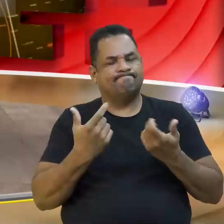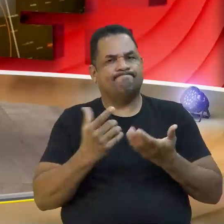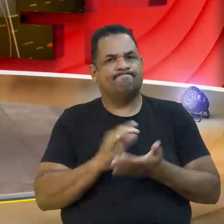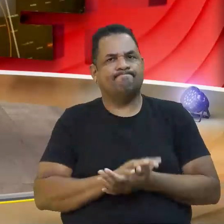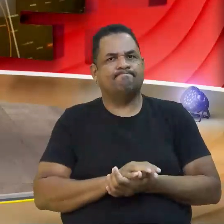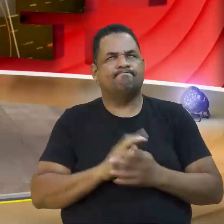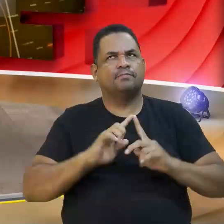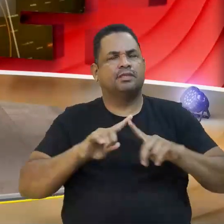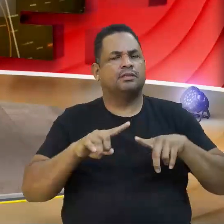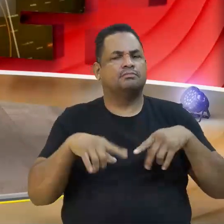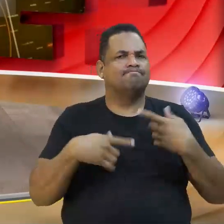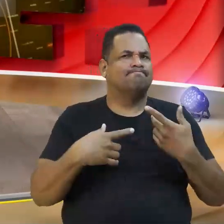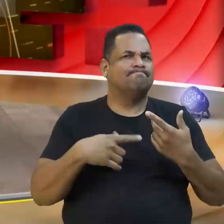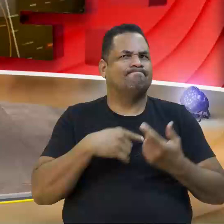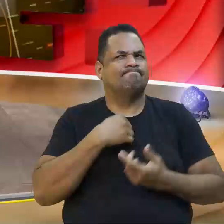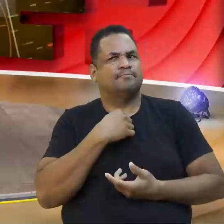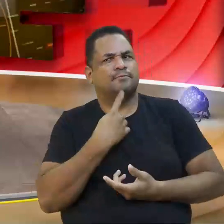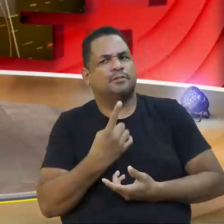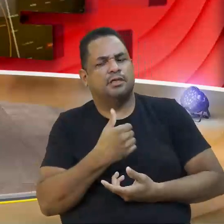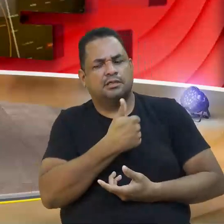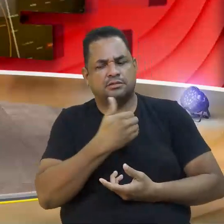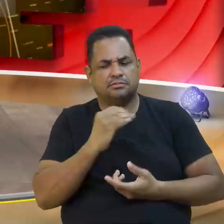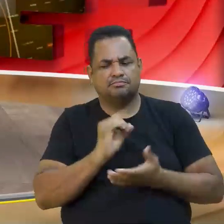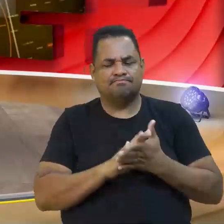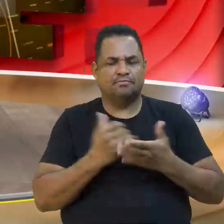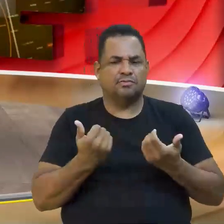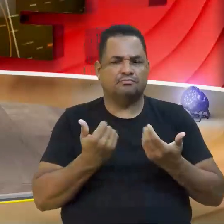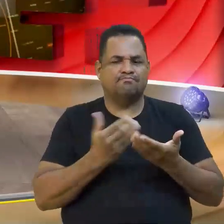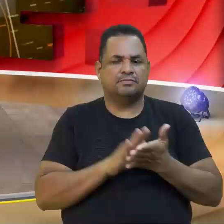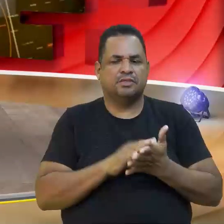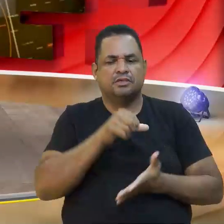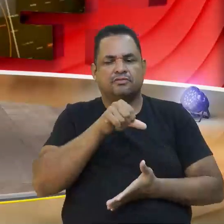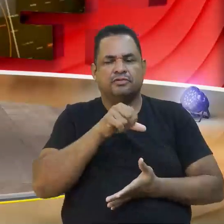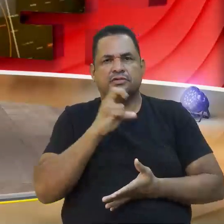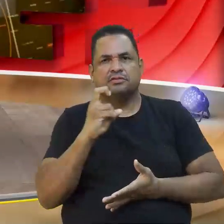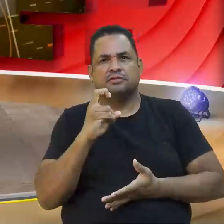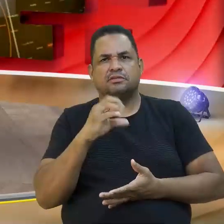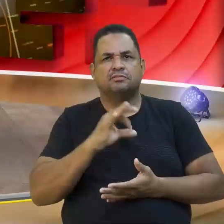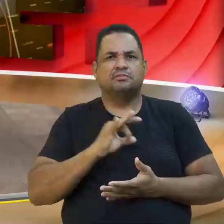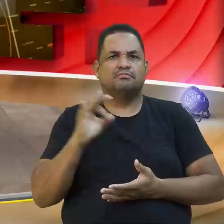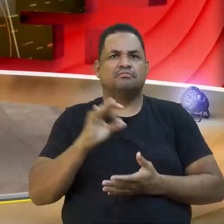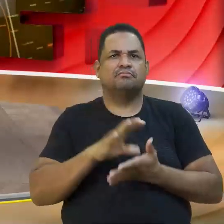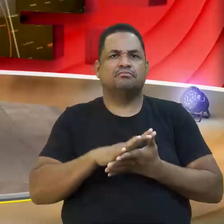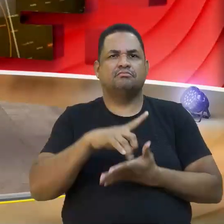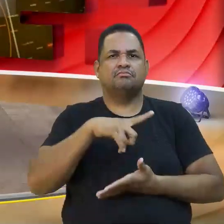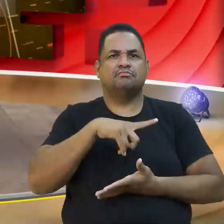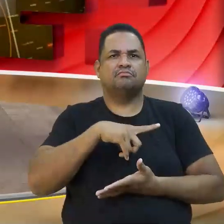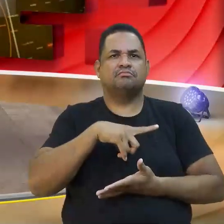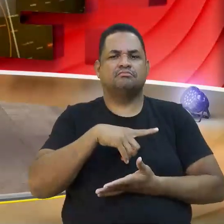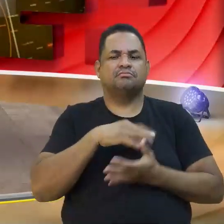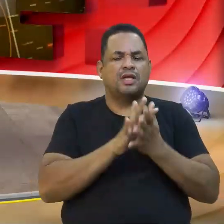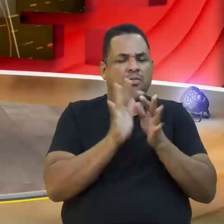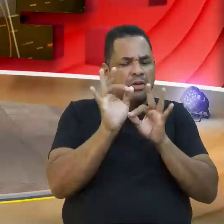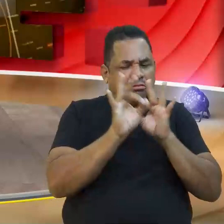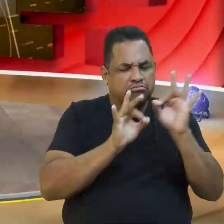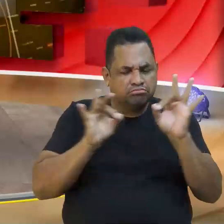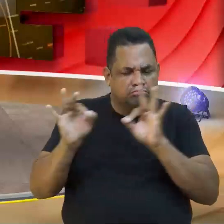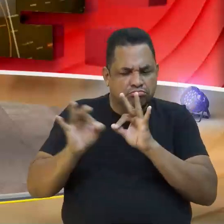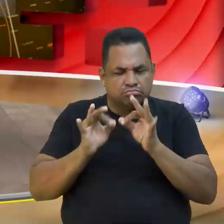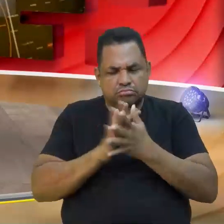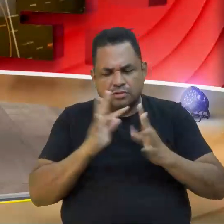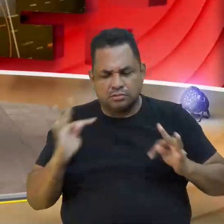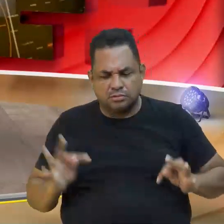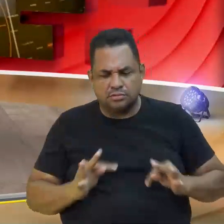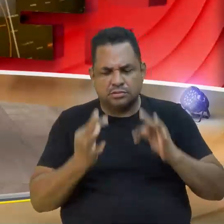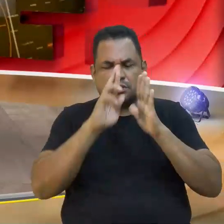100%, A gente pode chegar nos 90, 95, né? então vamos chegar nos 95%. Será tá que bom. tem um esquema, tem uma técnica, uma regra